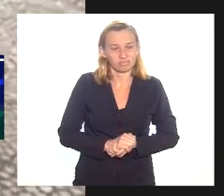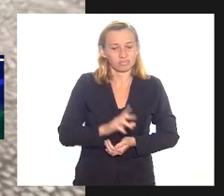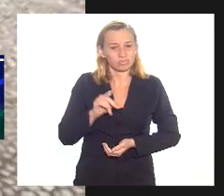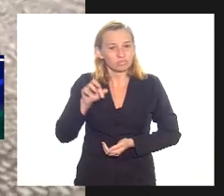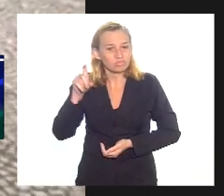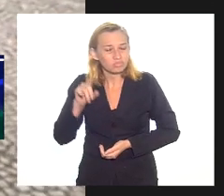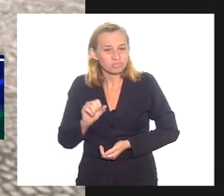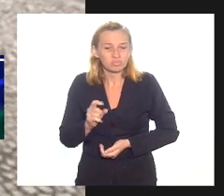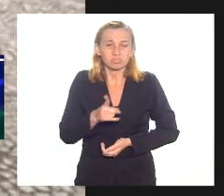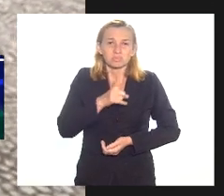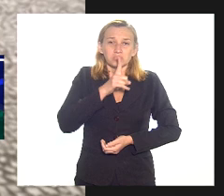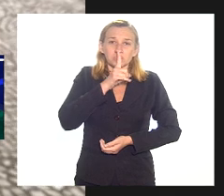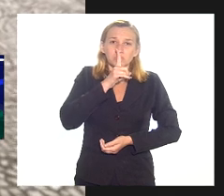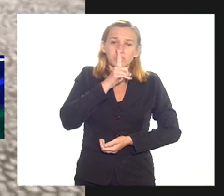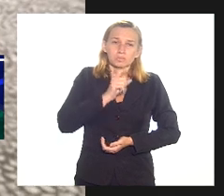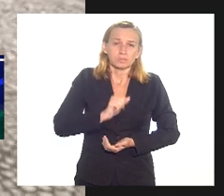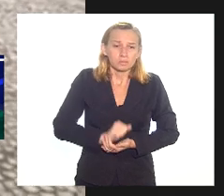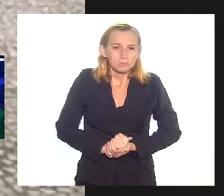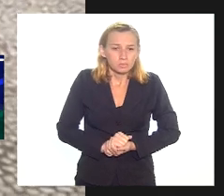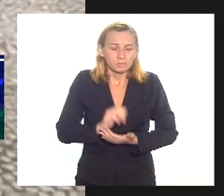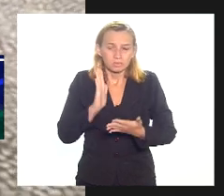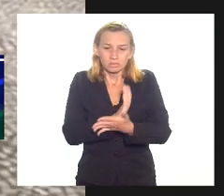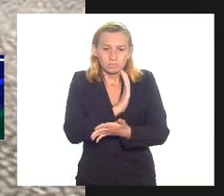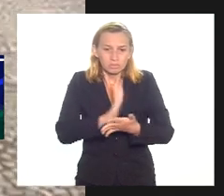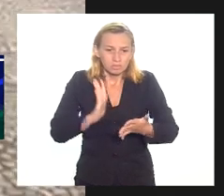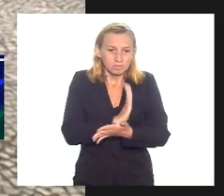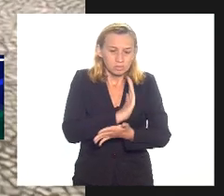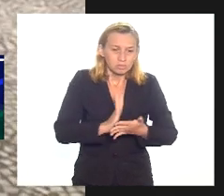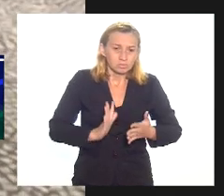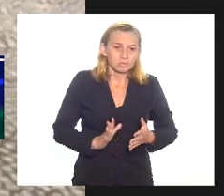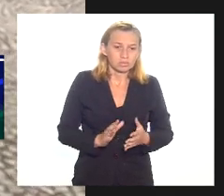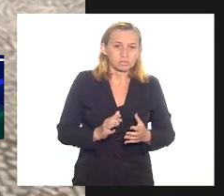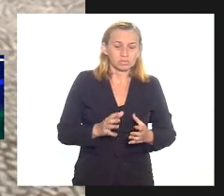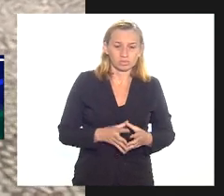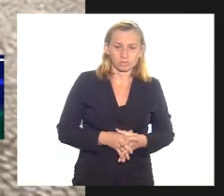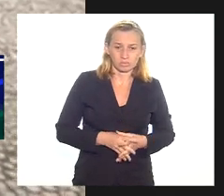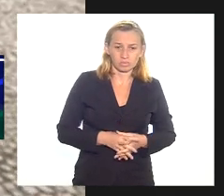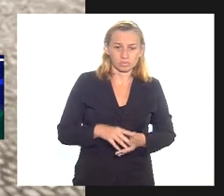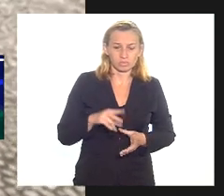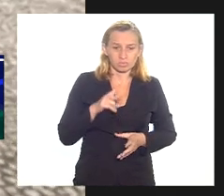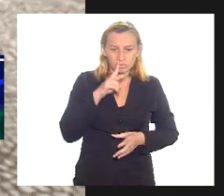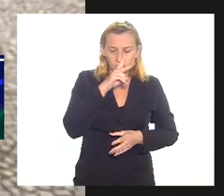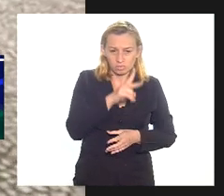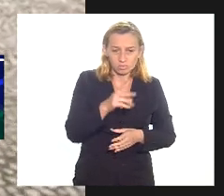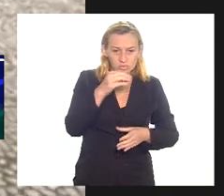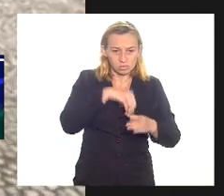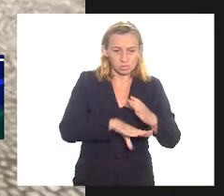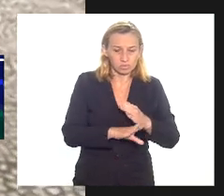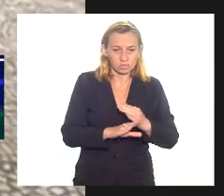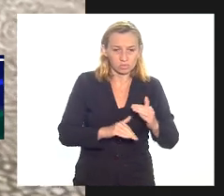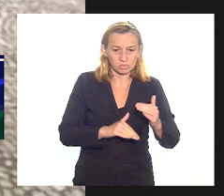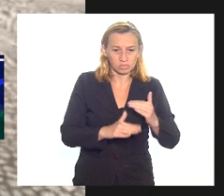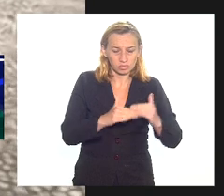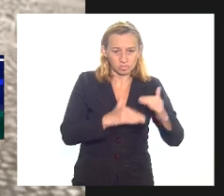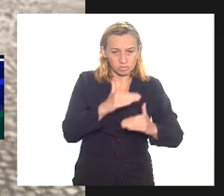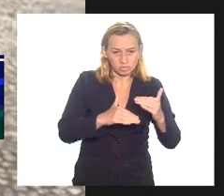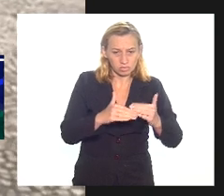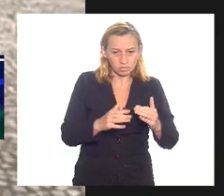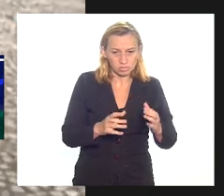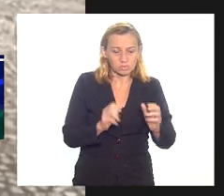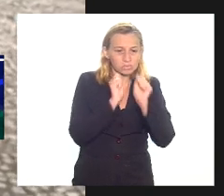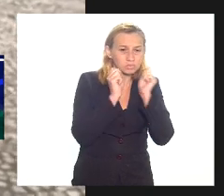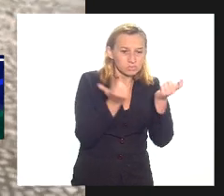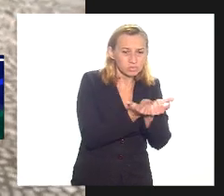em silêncio, algumas forças progressistas na Assembleia Legislativa vão nos impondo